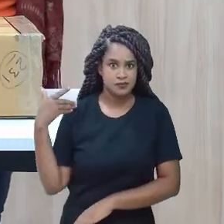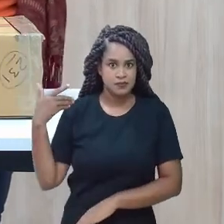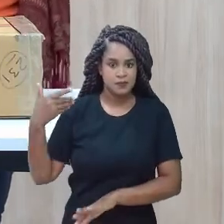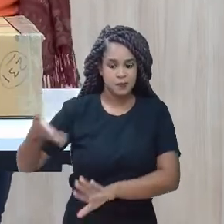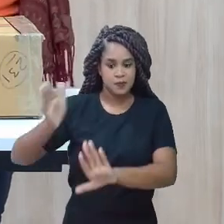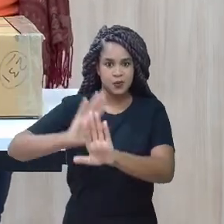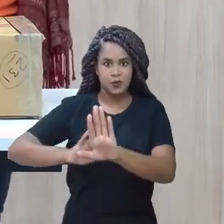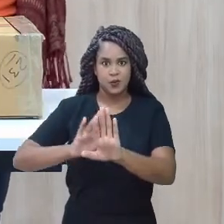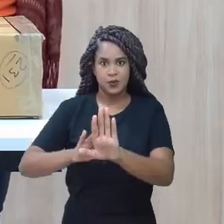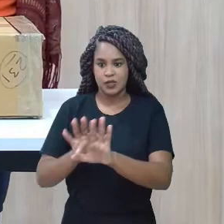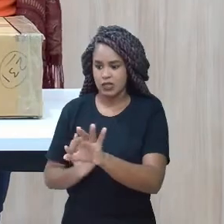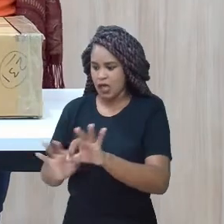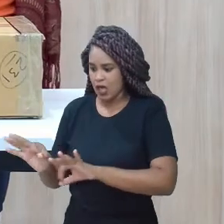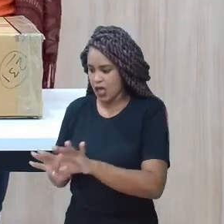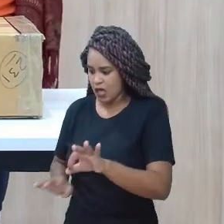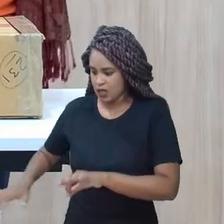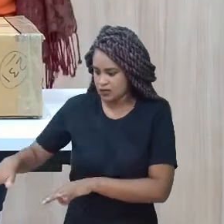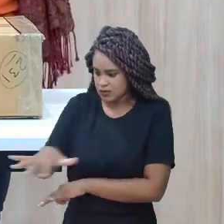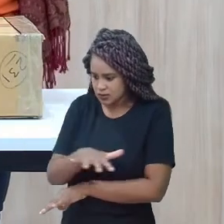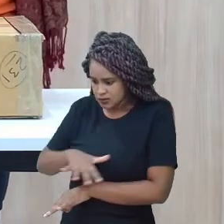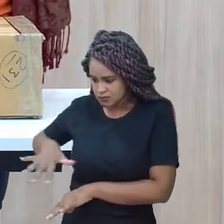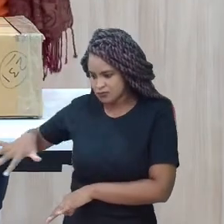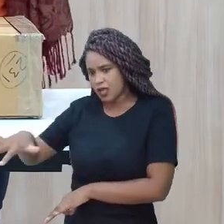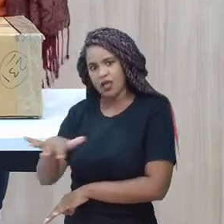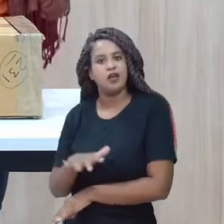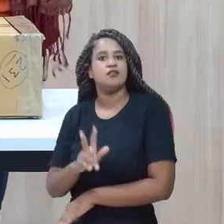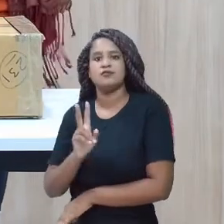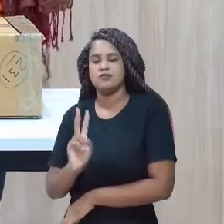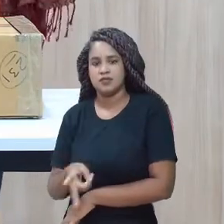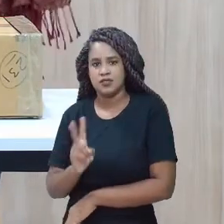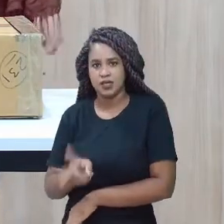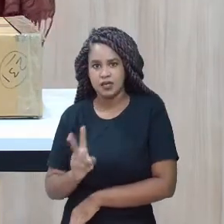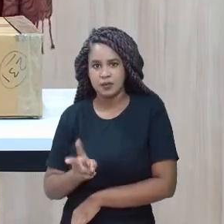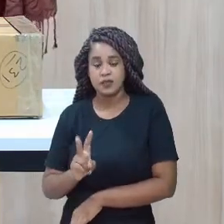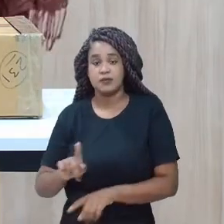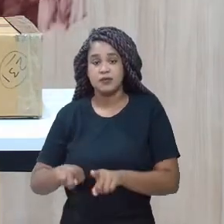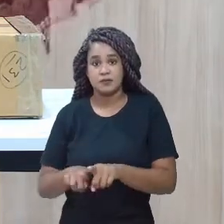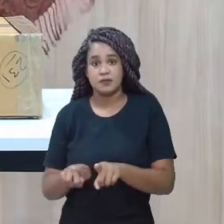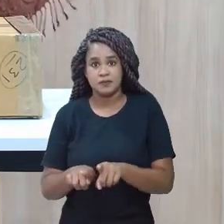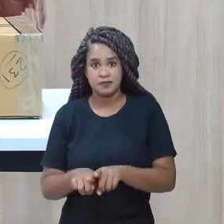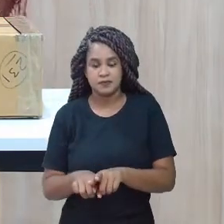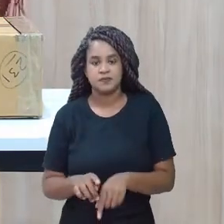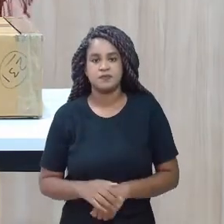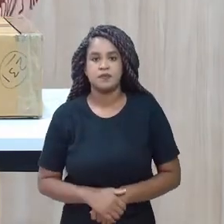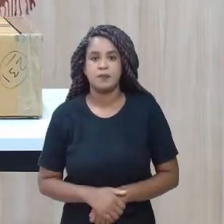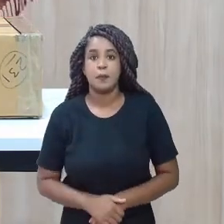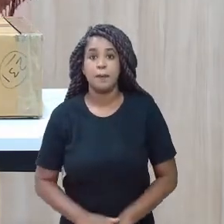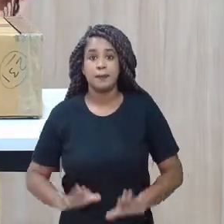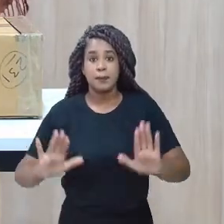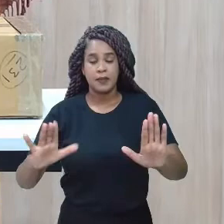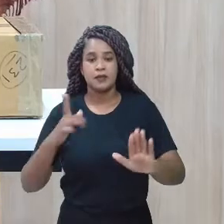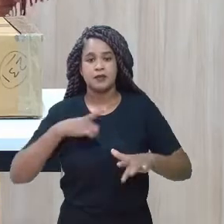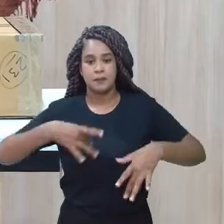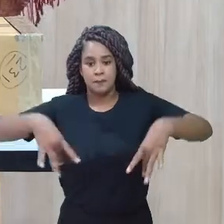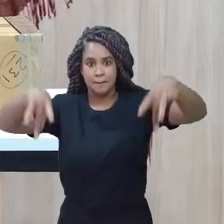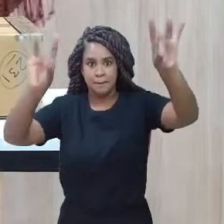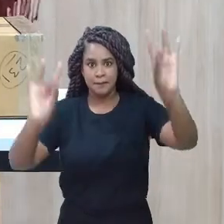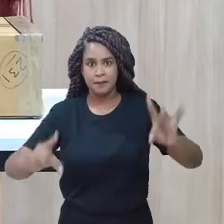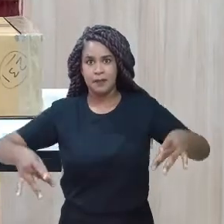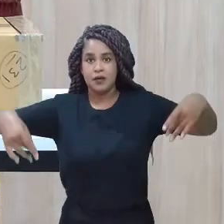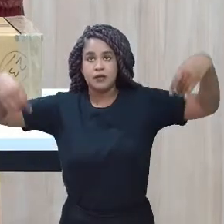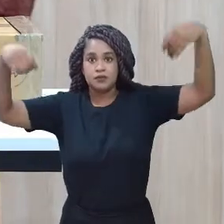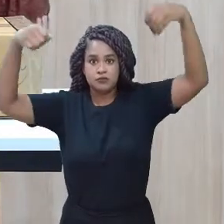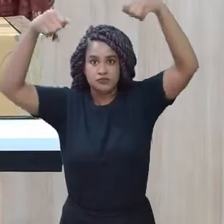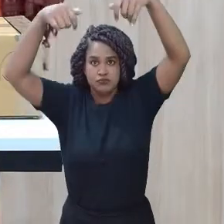ok? O cenário é todo organizado, também sendo colado, mas o pano ele é gigantesco,